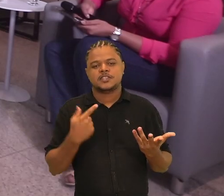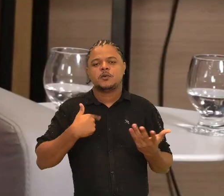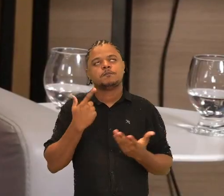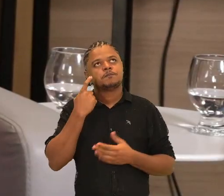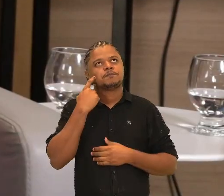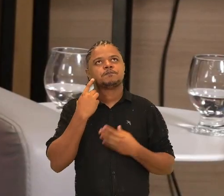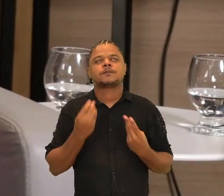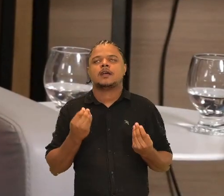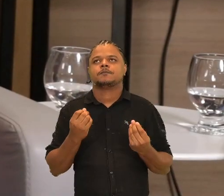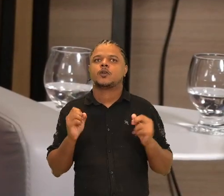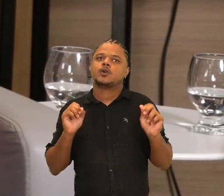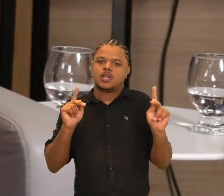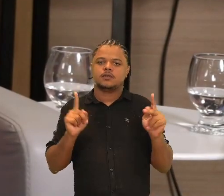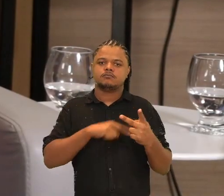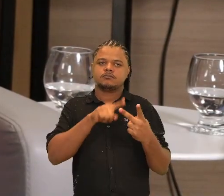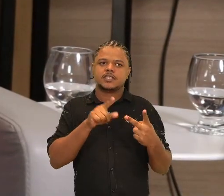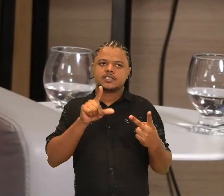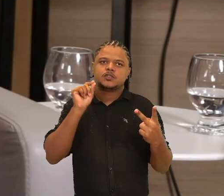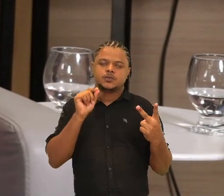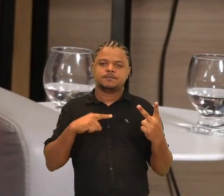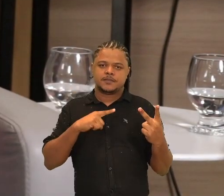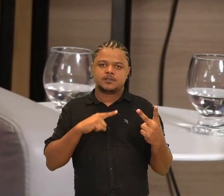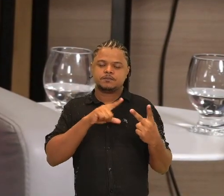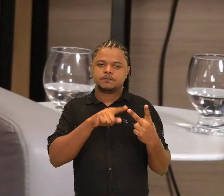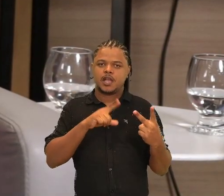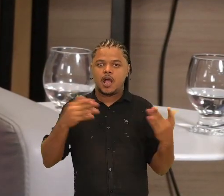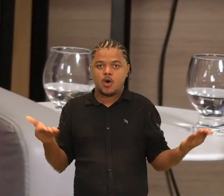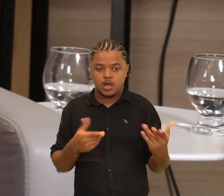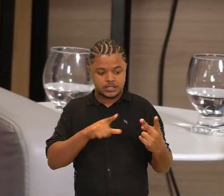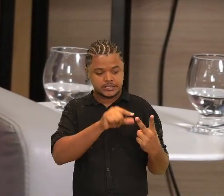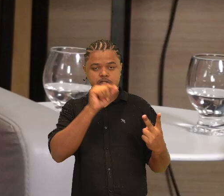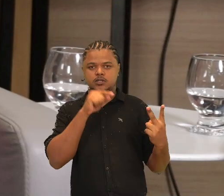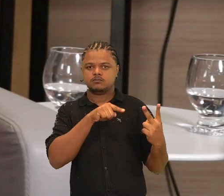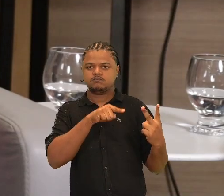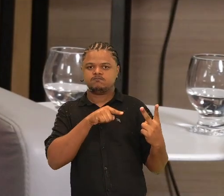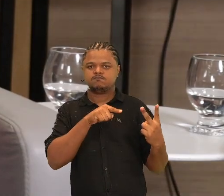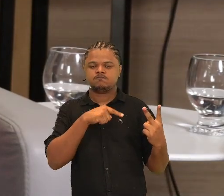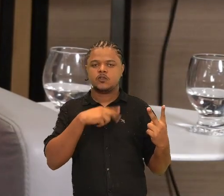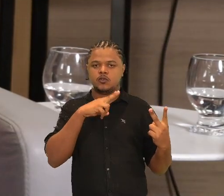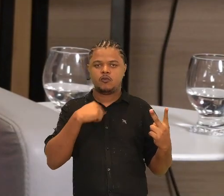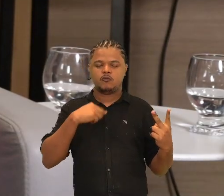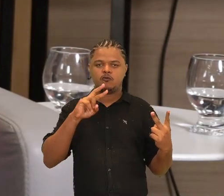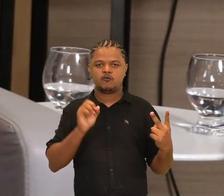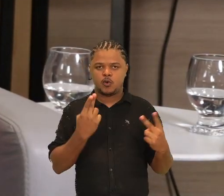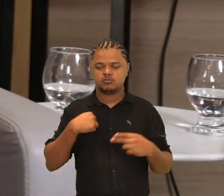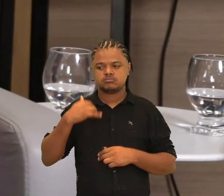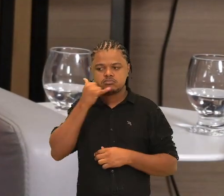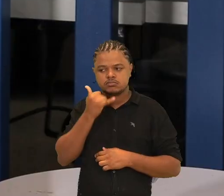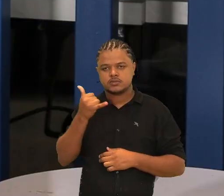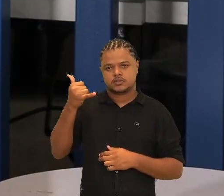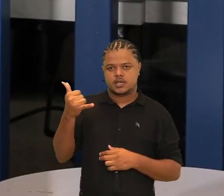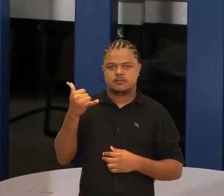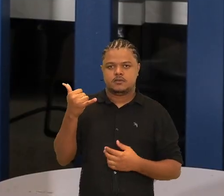bom, veio a segunda opção, eu tenho duas opções. Eu vou pegar agora a segunda opção e vou ligar, né, para